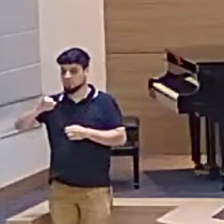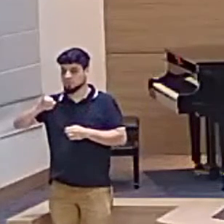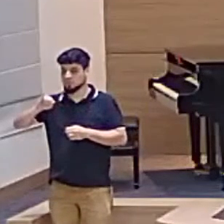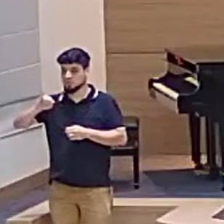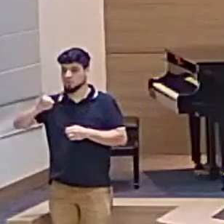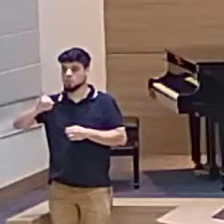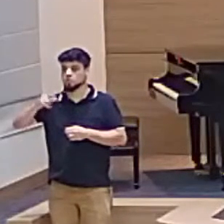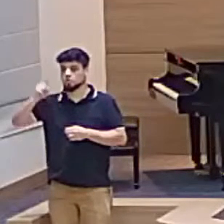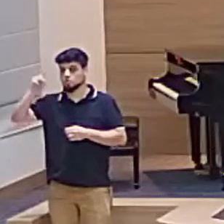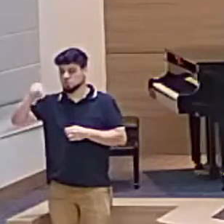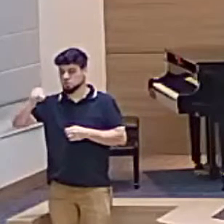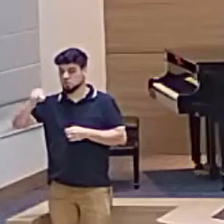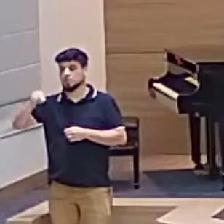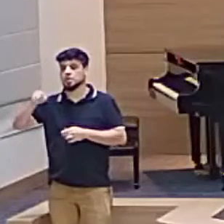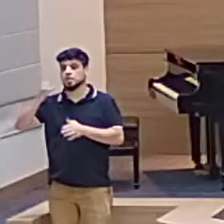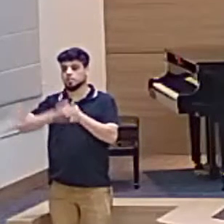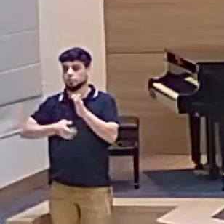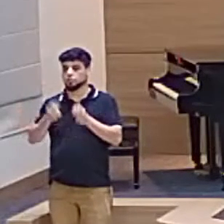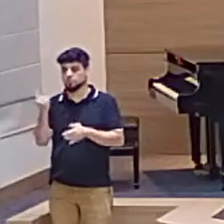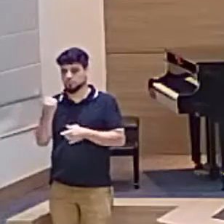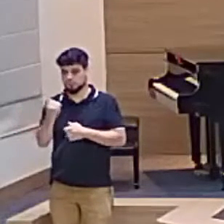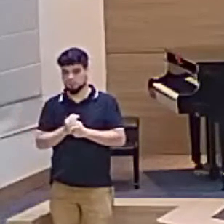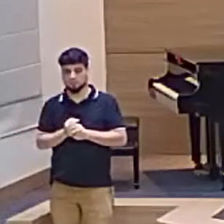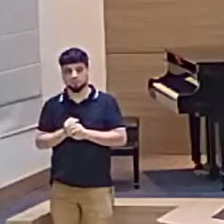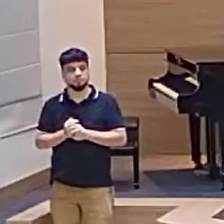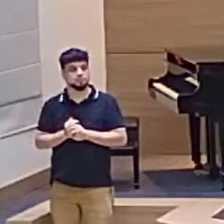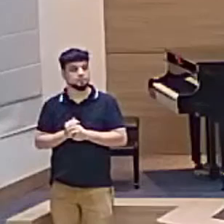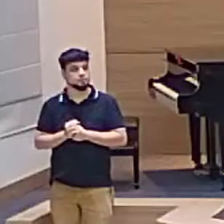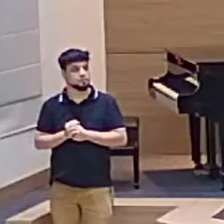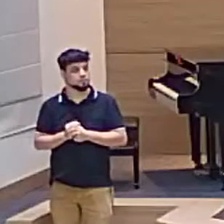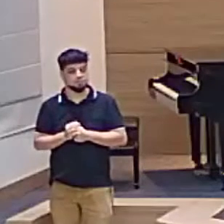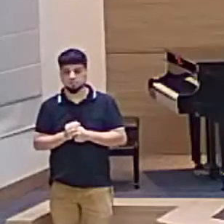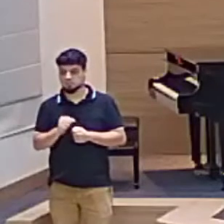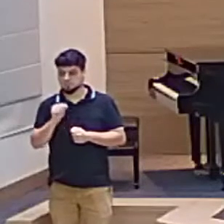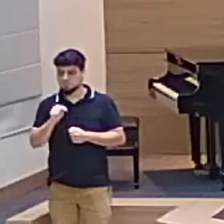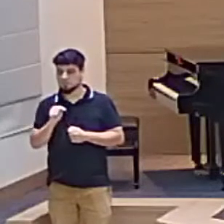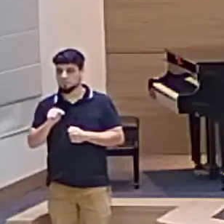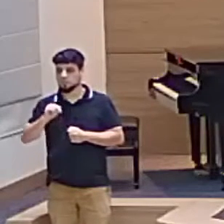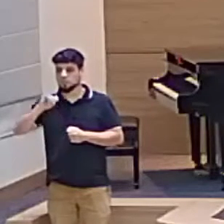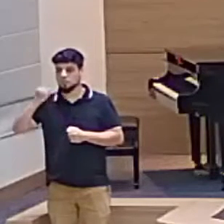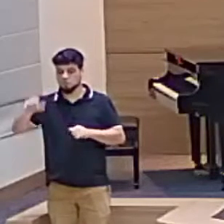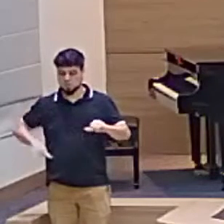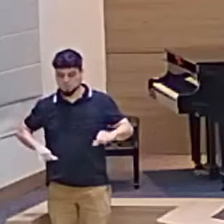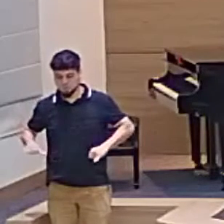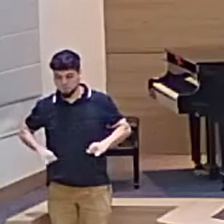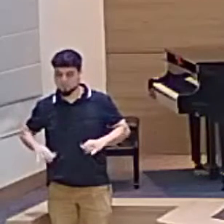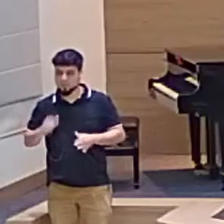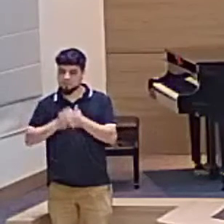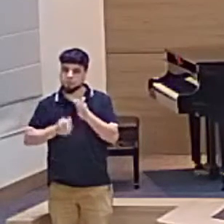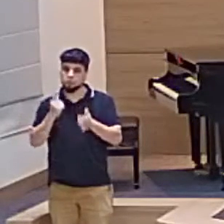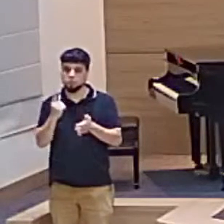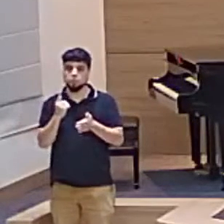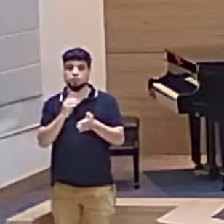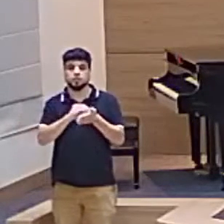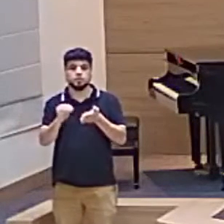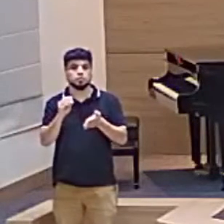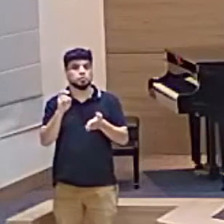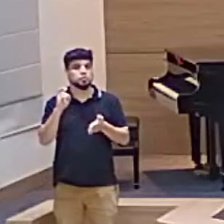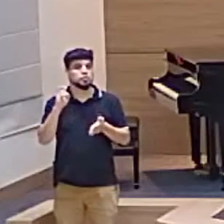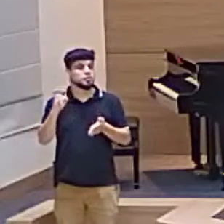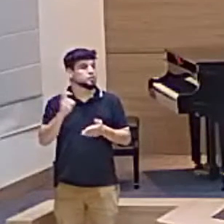e Aqui nós temos o exemplo é de um camarada Jó Capítulo primeiro Versículo 5